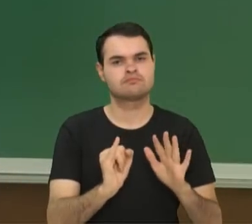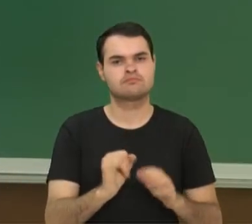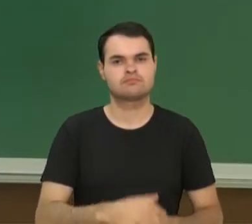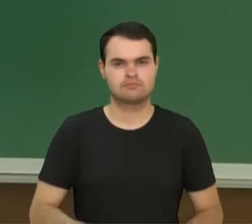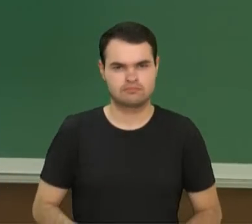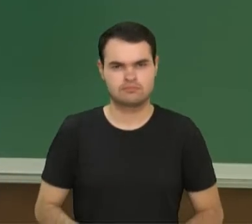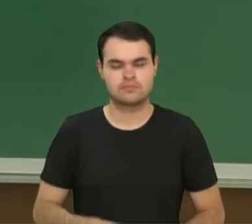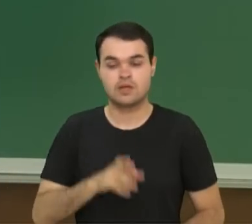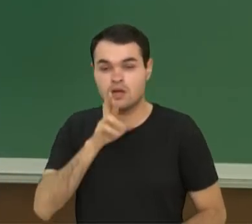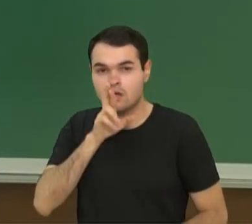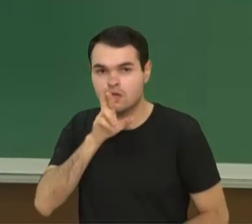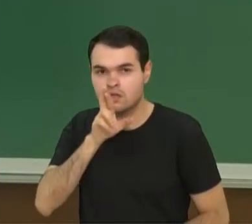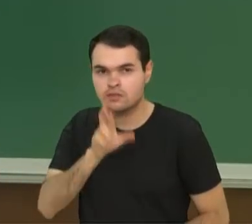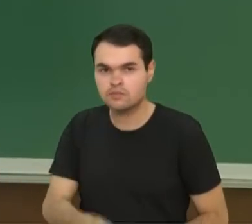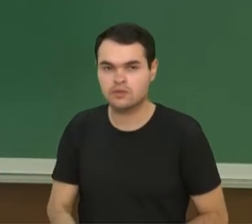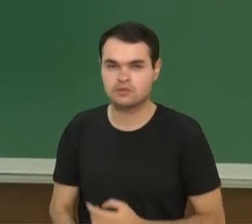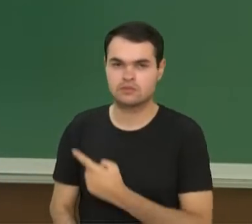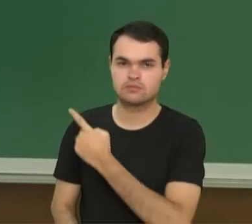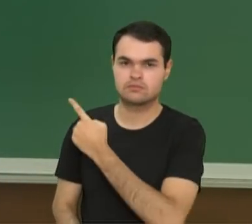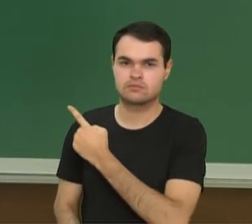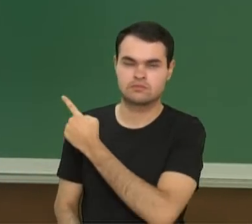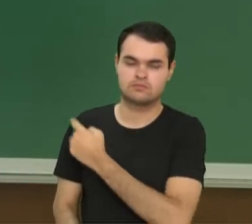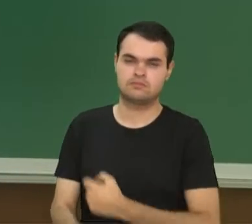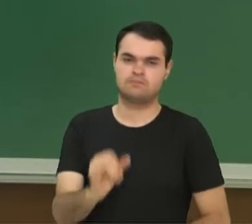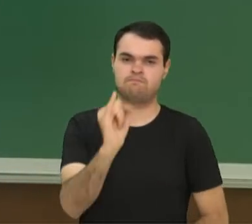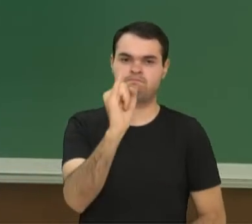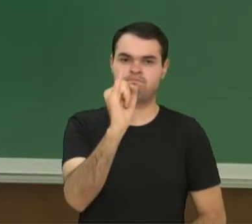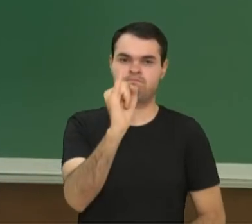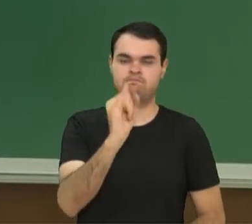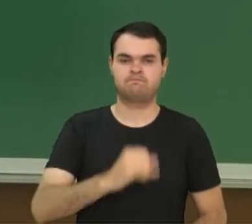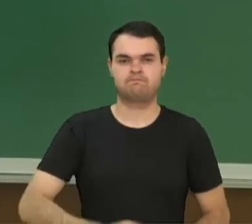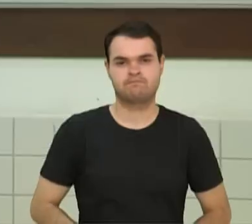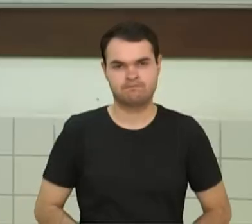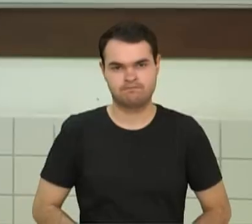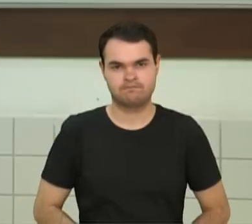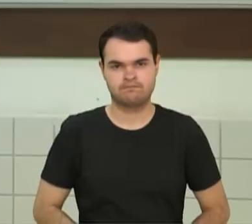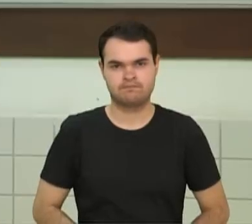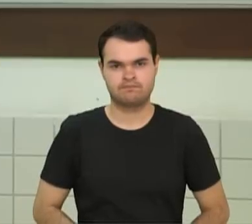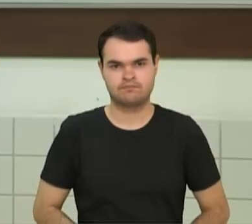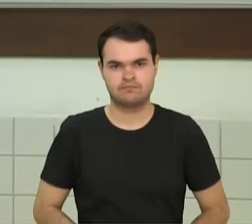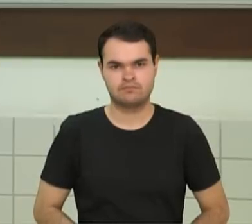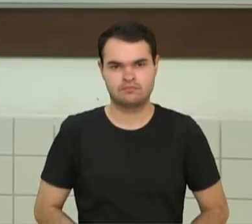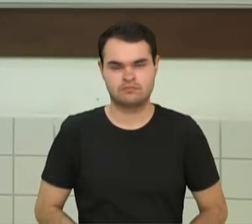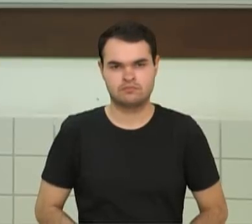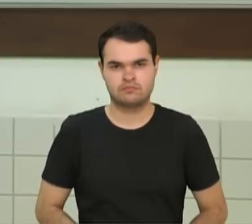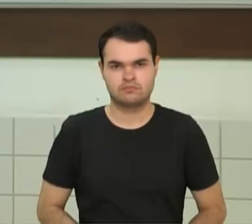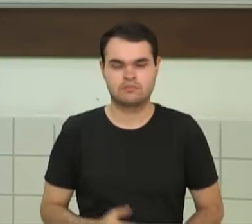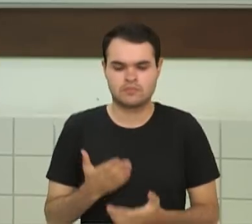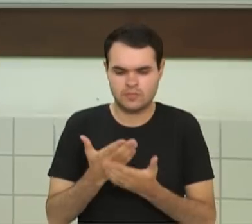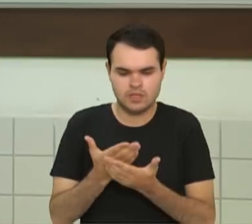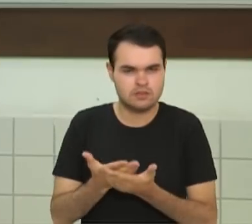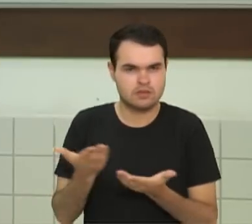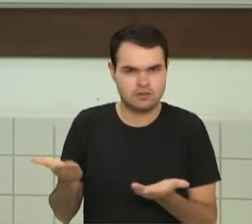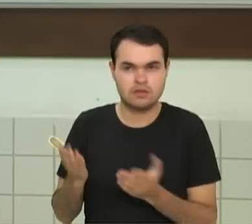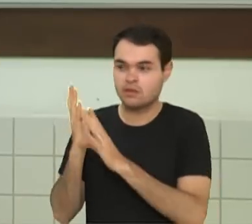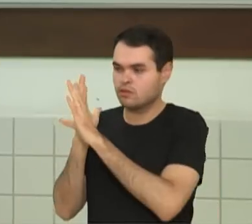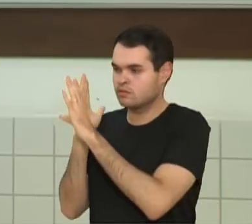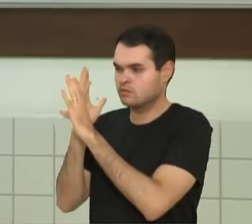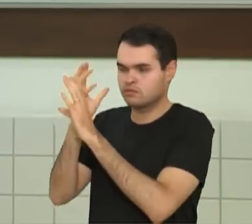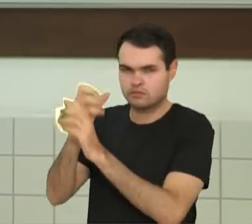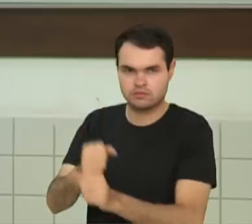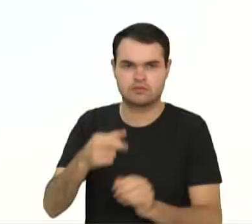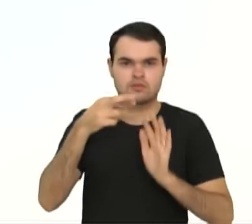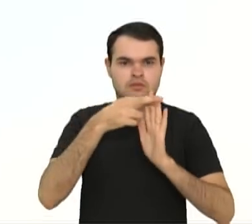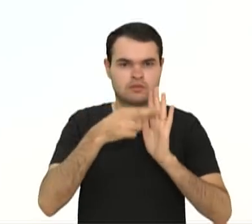portanto, a nossa resposta aqui vai ser o próprio i. Então, o que a gente trabalhou nessa aula? Retomamos as